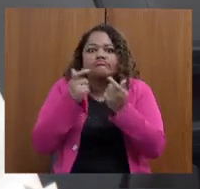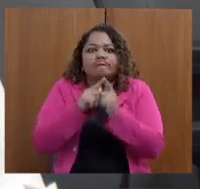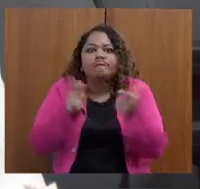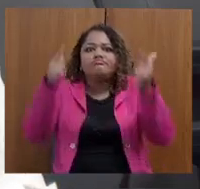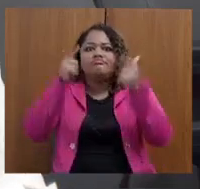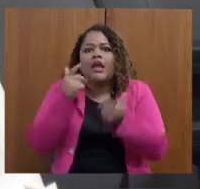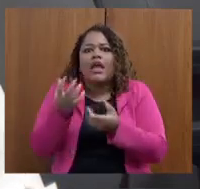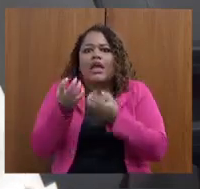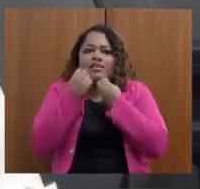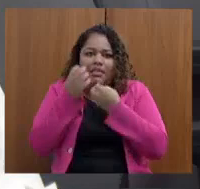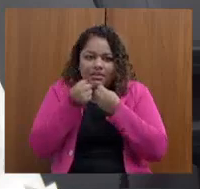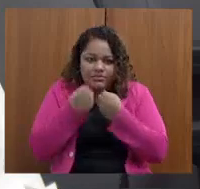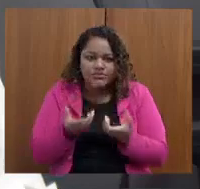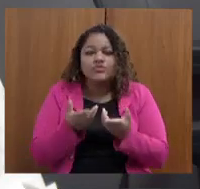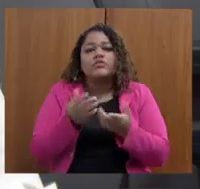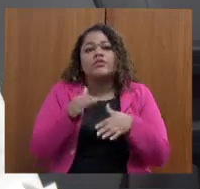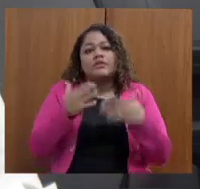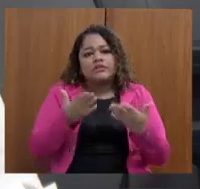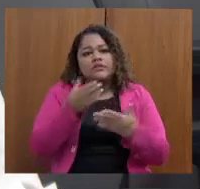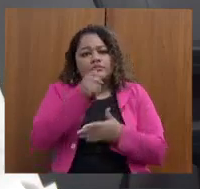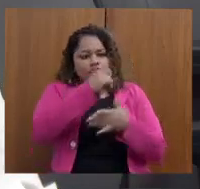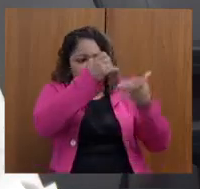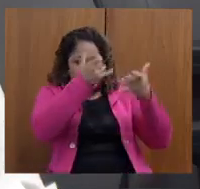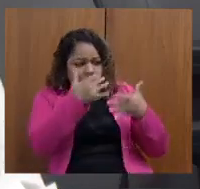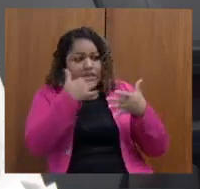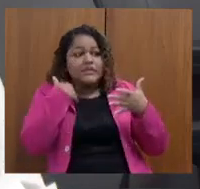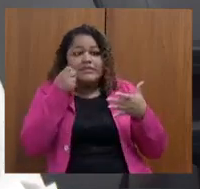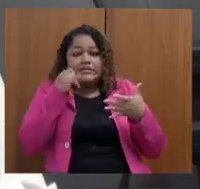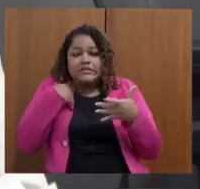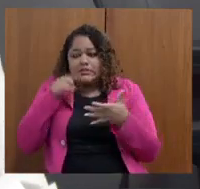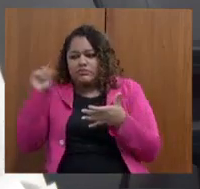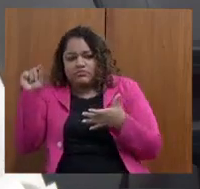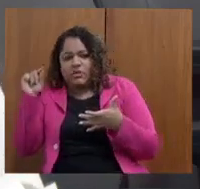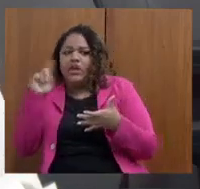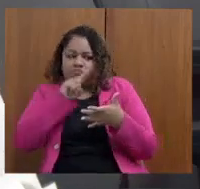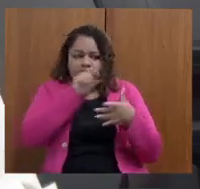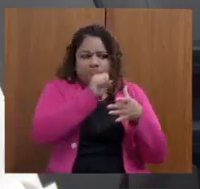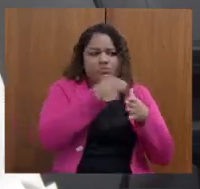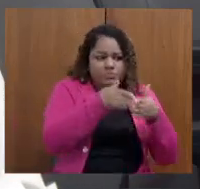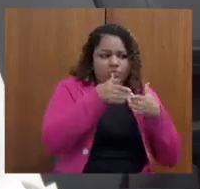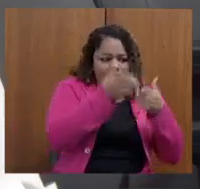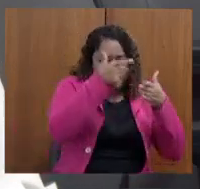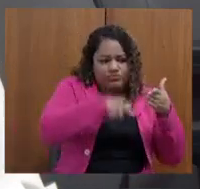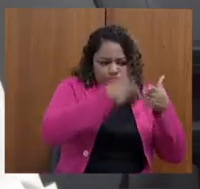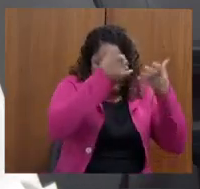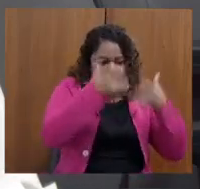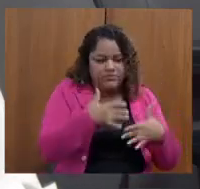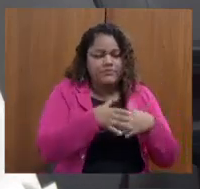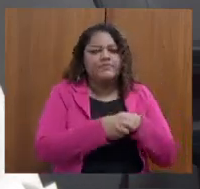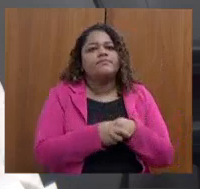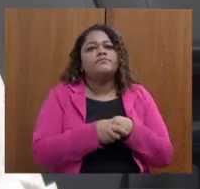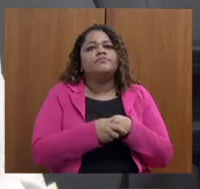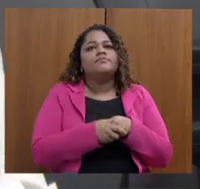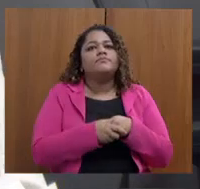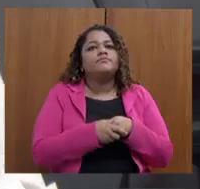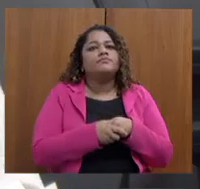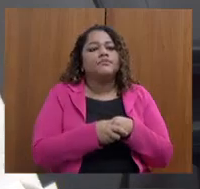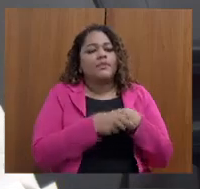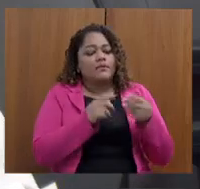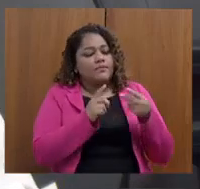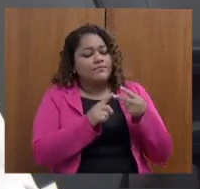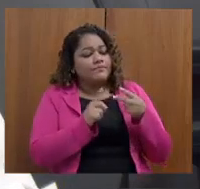eu saí durante um momento Então se o senhor tiver falado e eu não tiver pego ah então tá eu gostaria de ouvir um pouquinho sobre isso